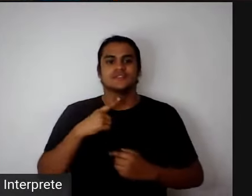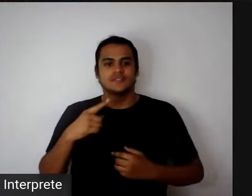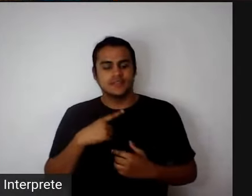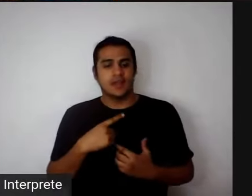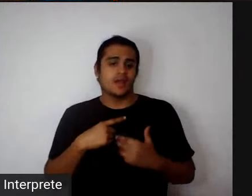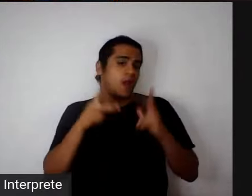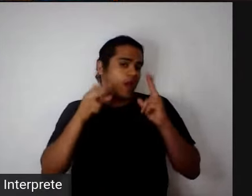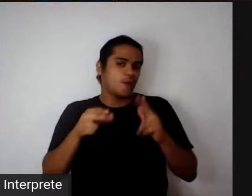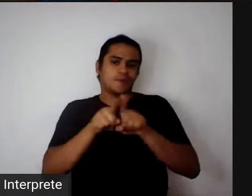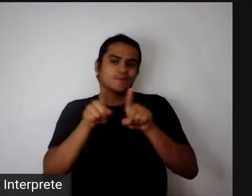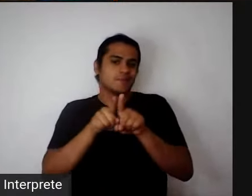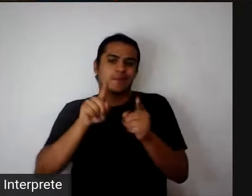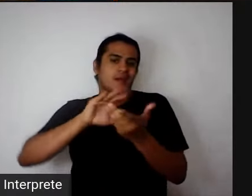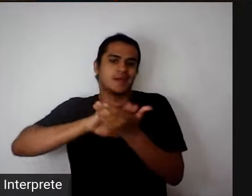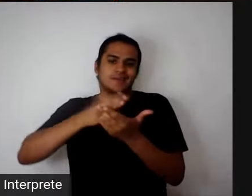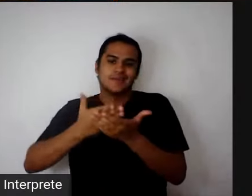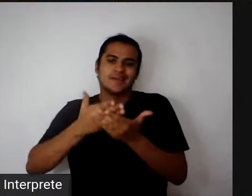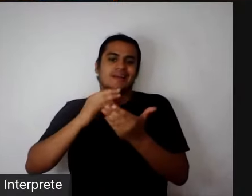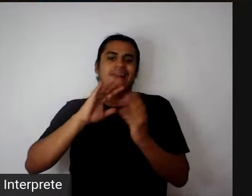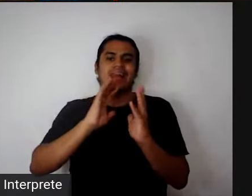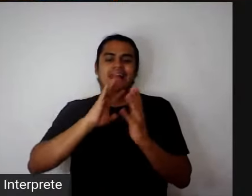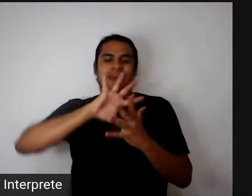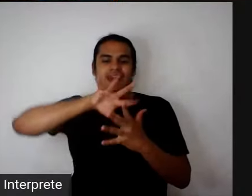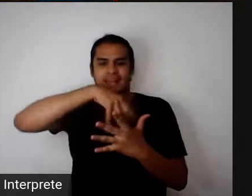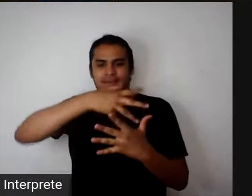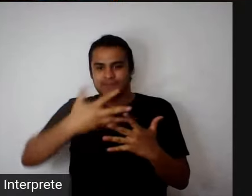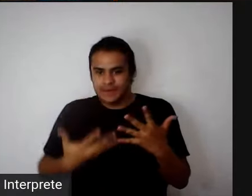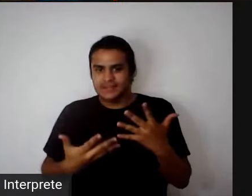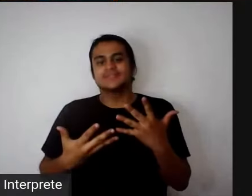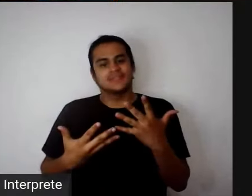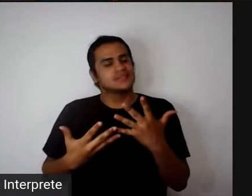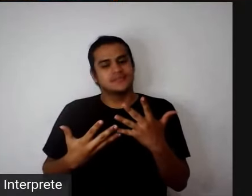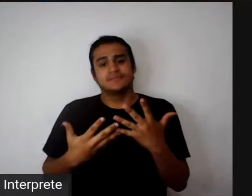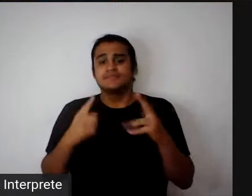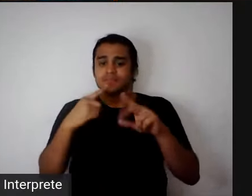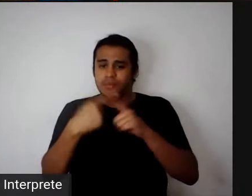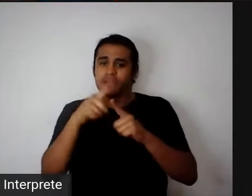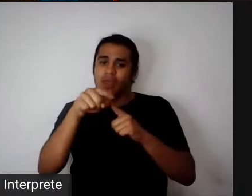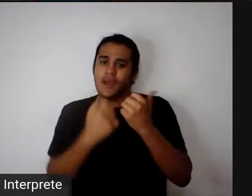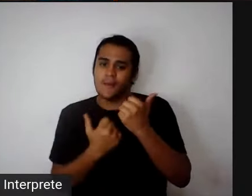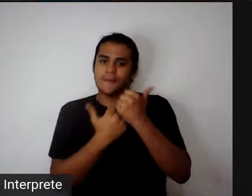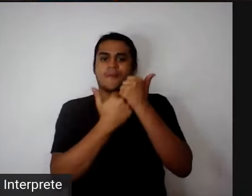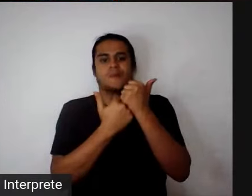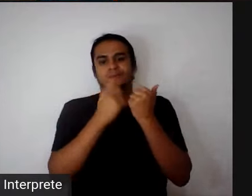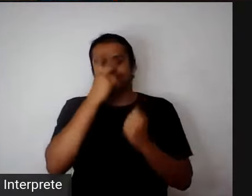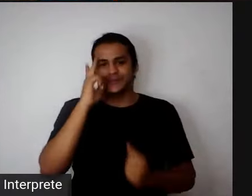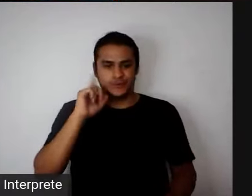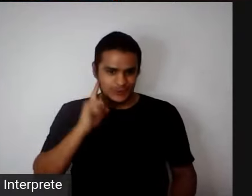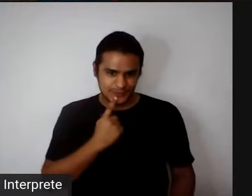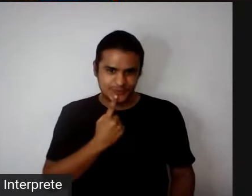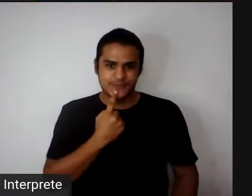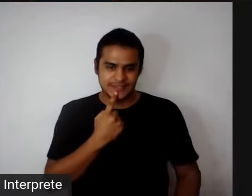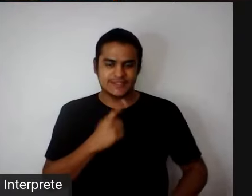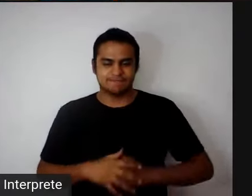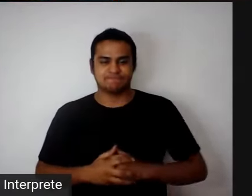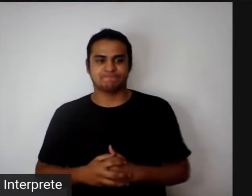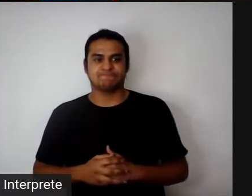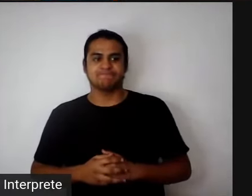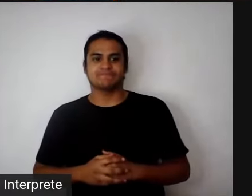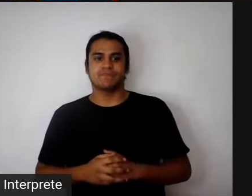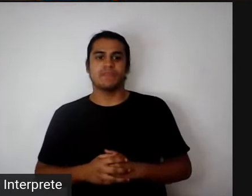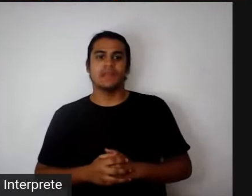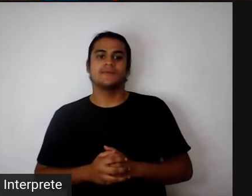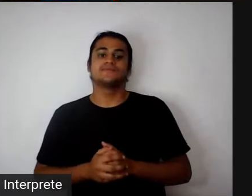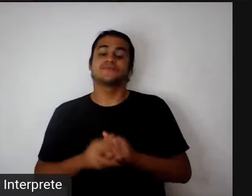ferramenta essencial para quem precisa de um apoio em relação à audição. Com isso, podemos, né, na